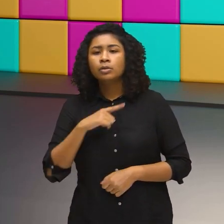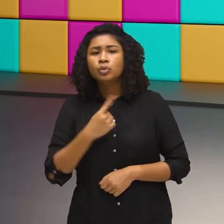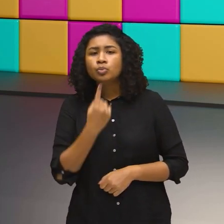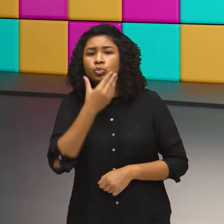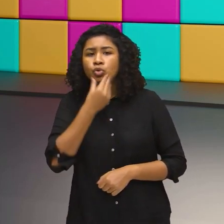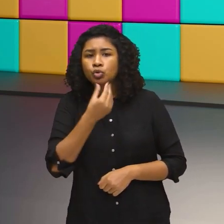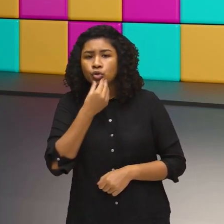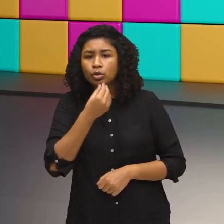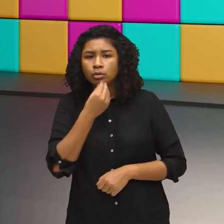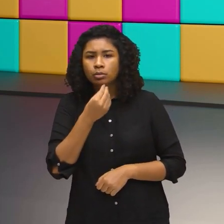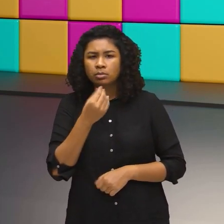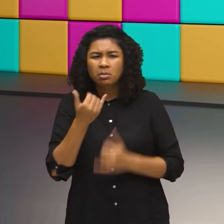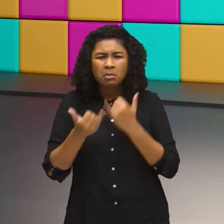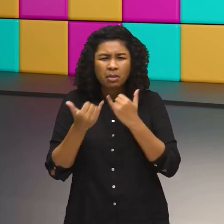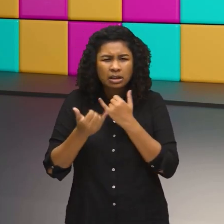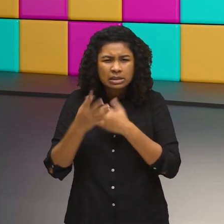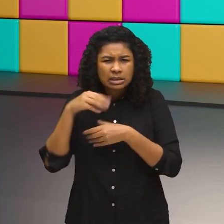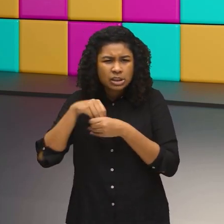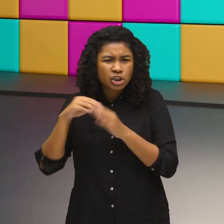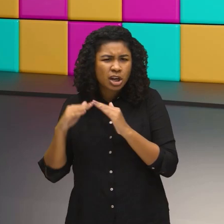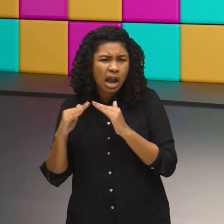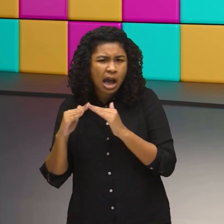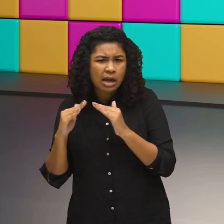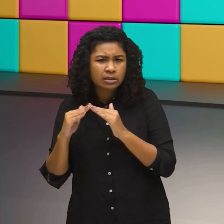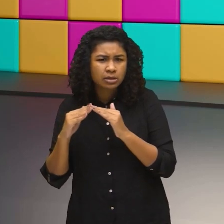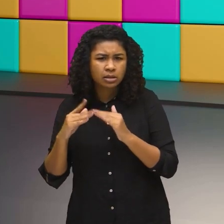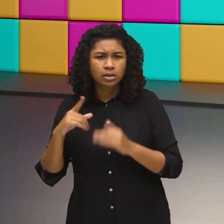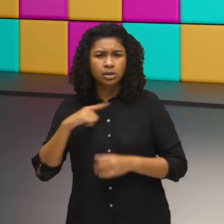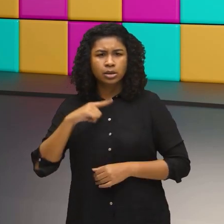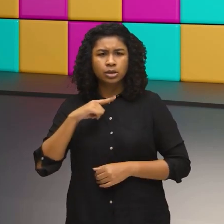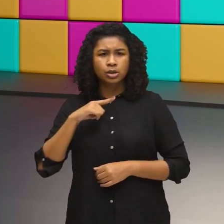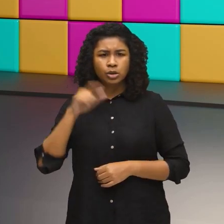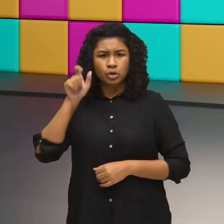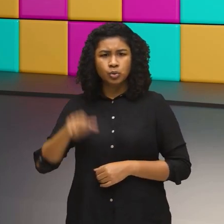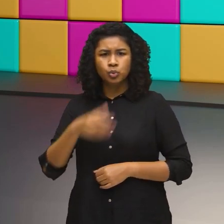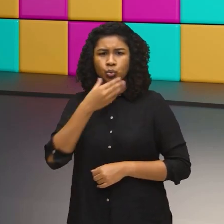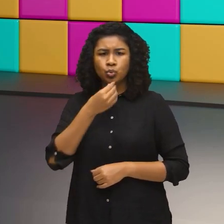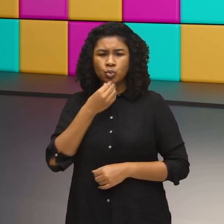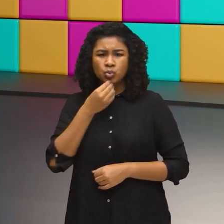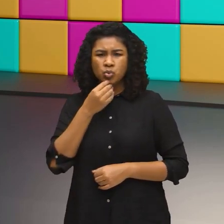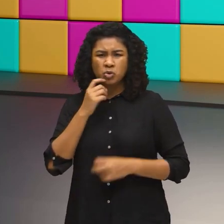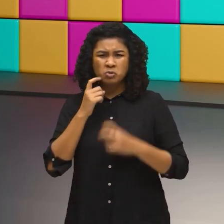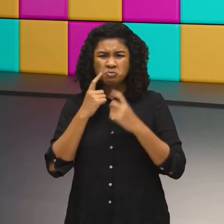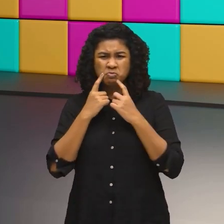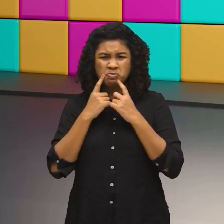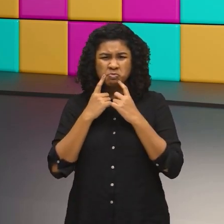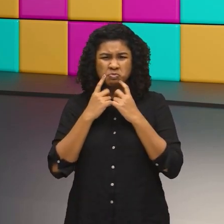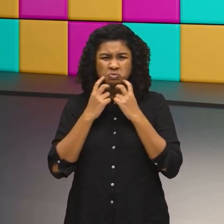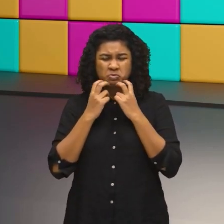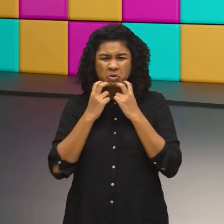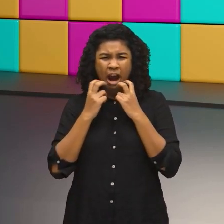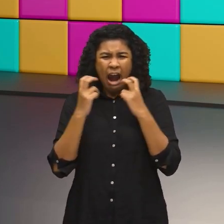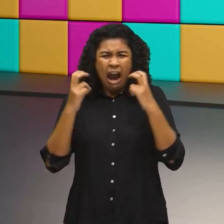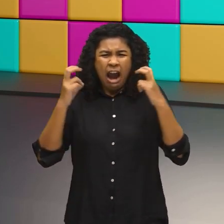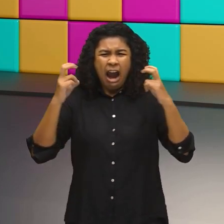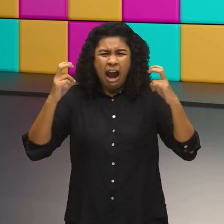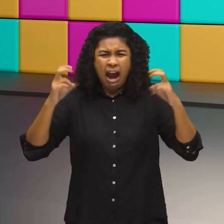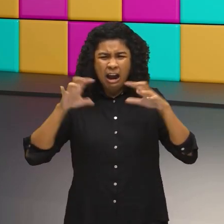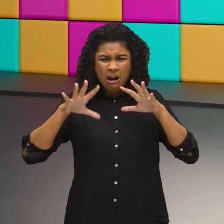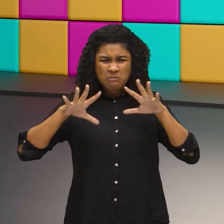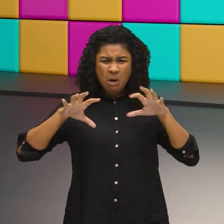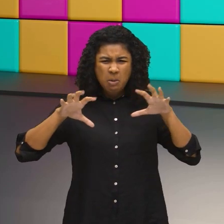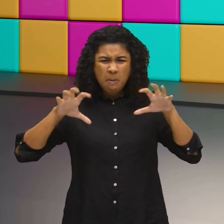casa e aquela figura de autoridade brigando com ela, né? Brigando ou fazendo algum comentário em que